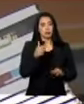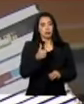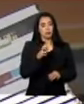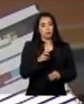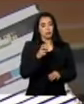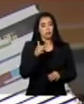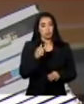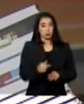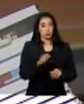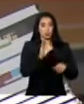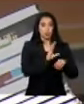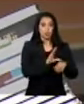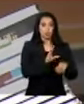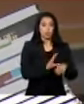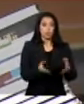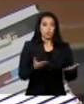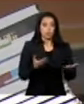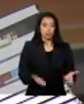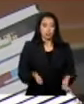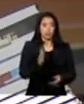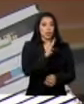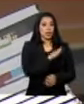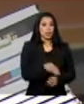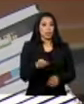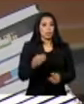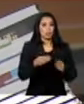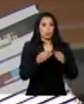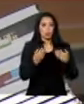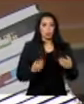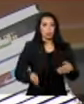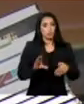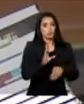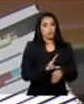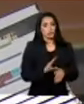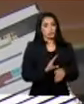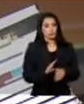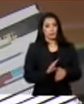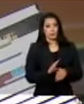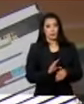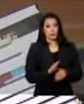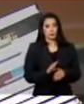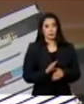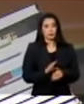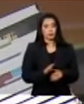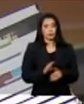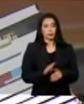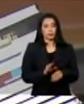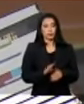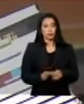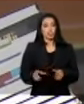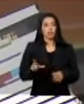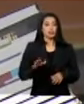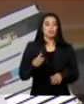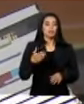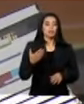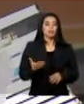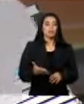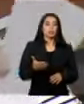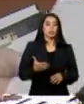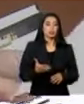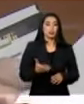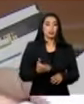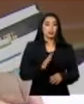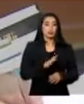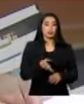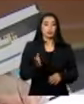efetuando mutilação inconstitucional. Postulou liminarmente a suspensão da